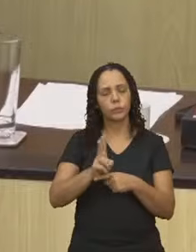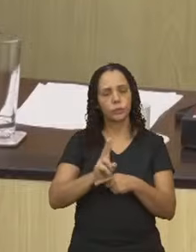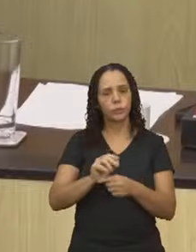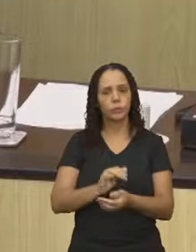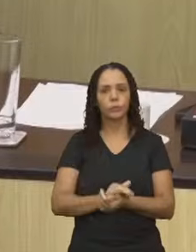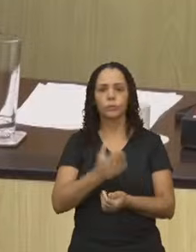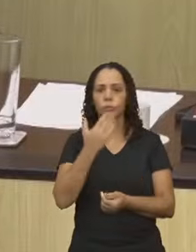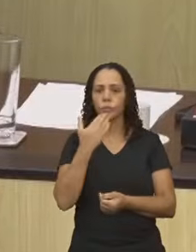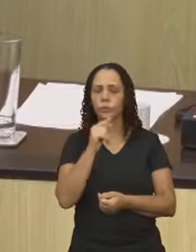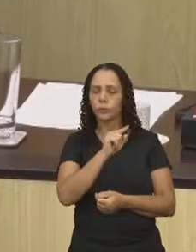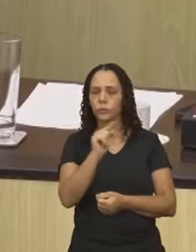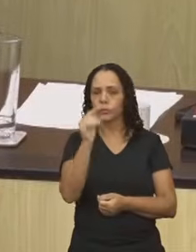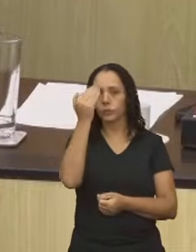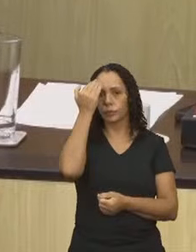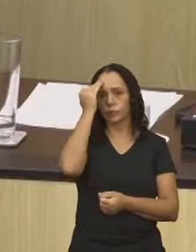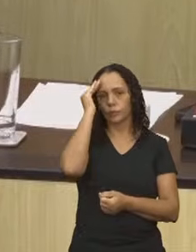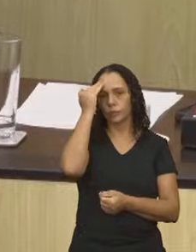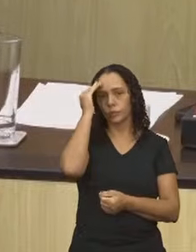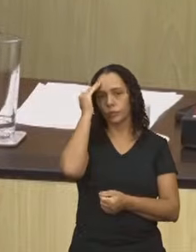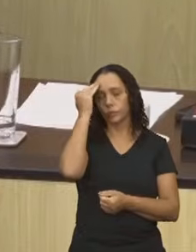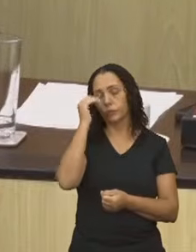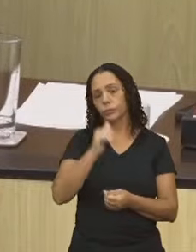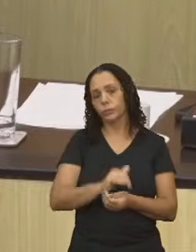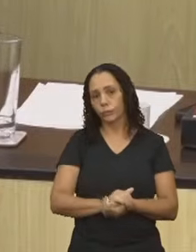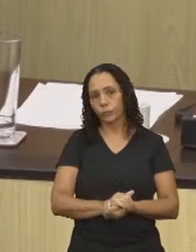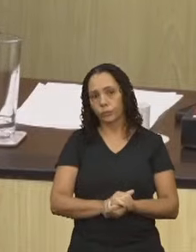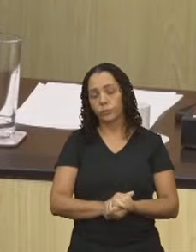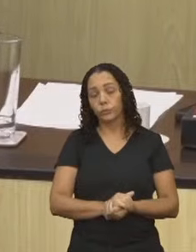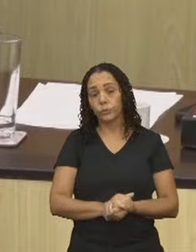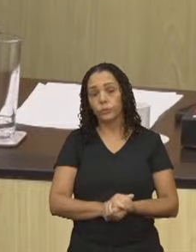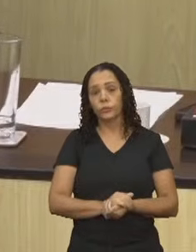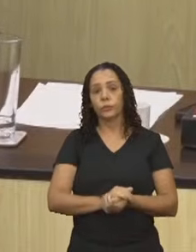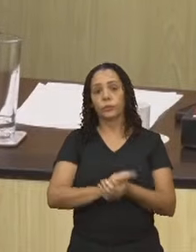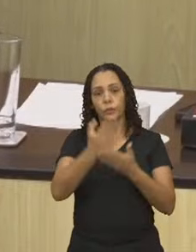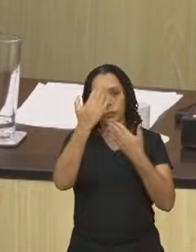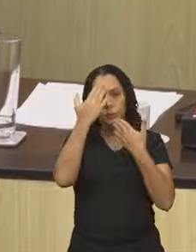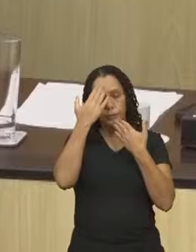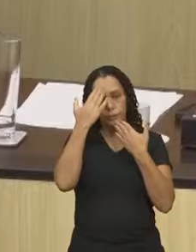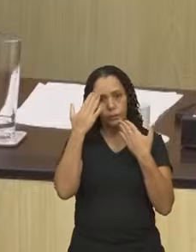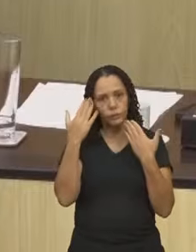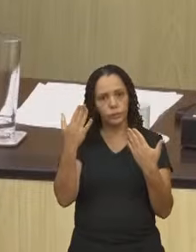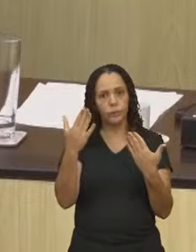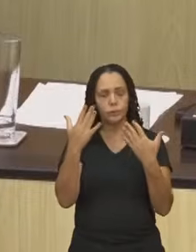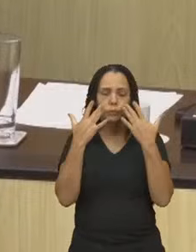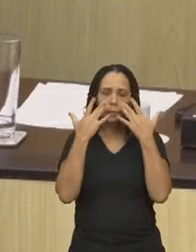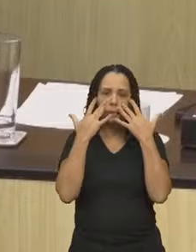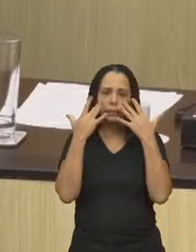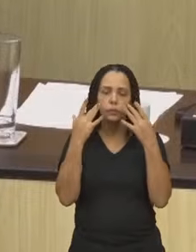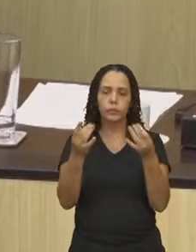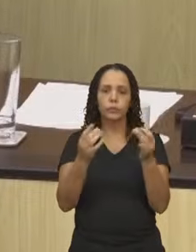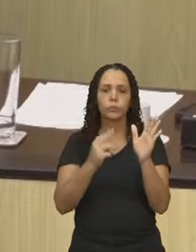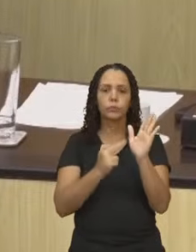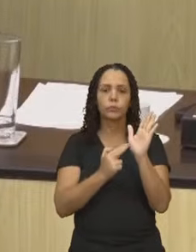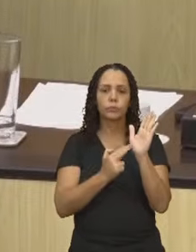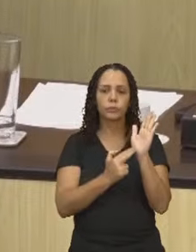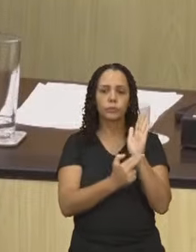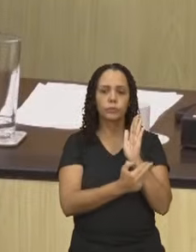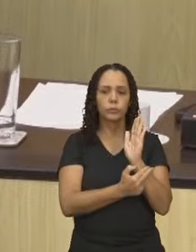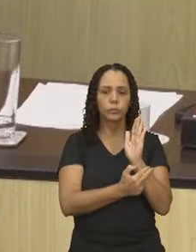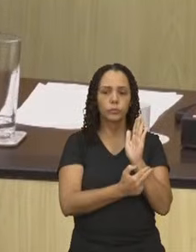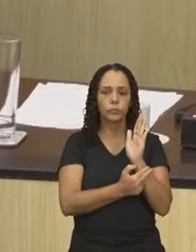recorremos à compreensão e aos préstimos dessa concessionária, e antecipando agradecimento pela atenção